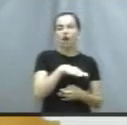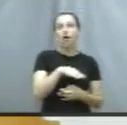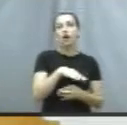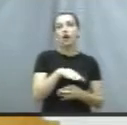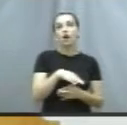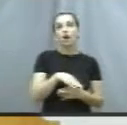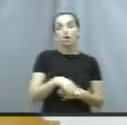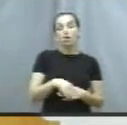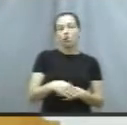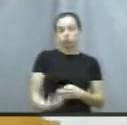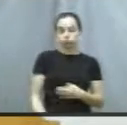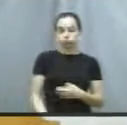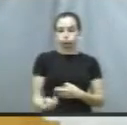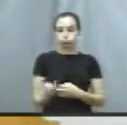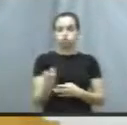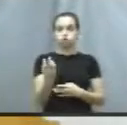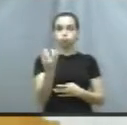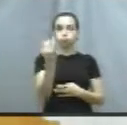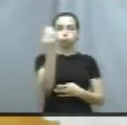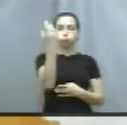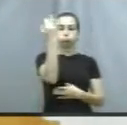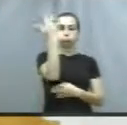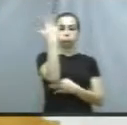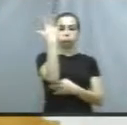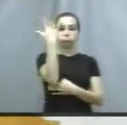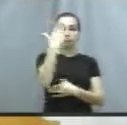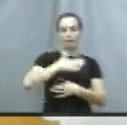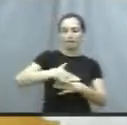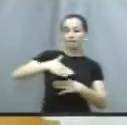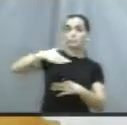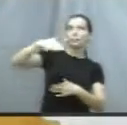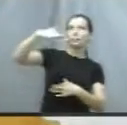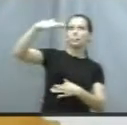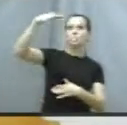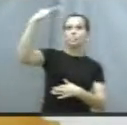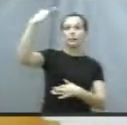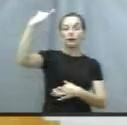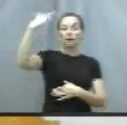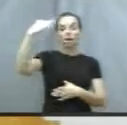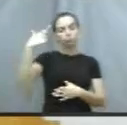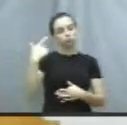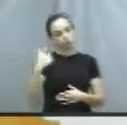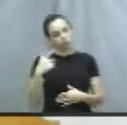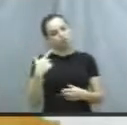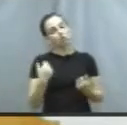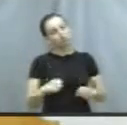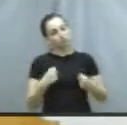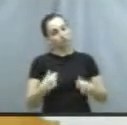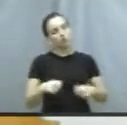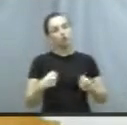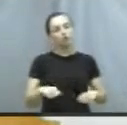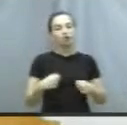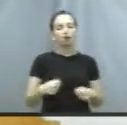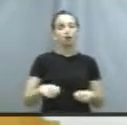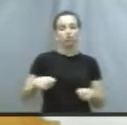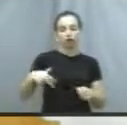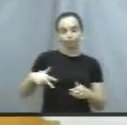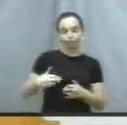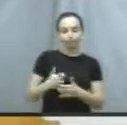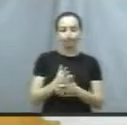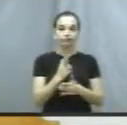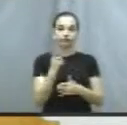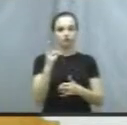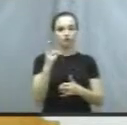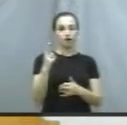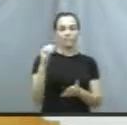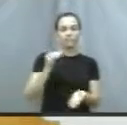é o mato alto. O senhor falou que foi podado há 3 meses, evidente, o mato cresce, tem que ser constante, e a falta de iluminação, mas